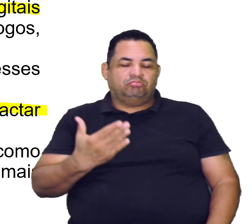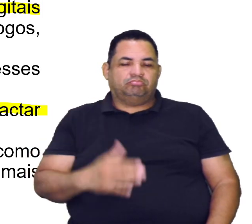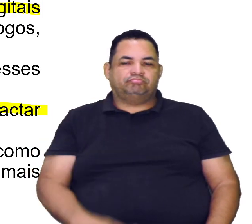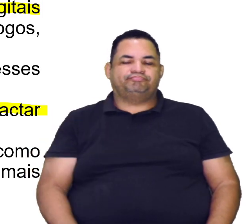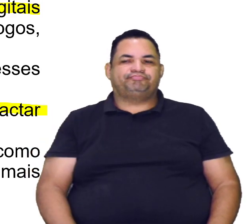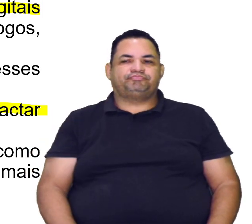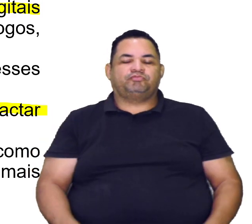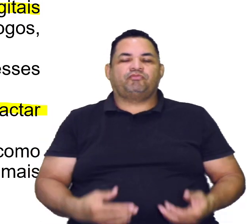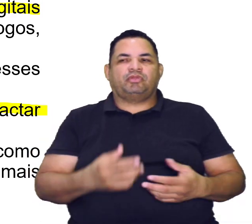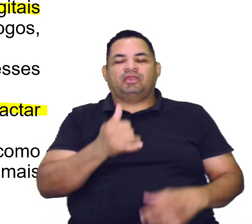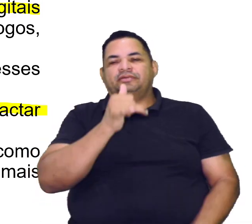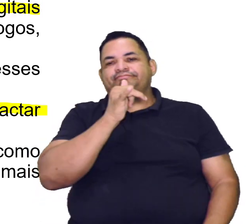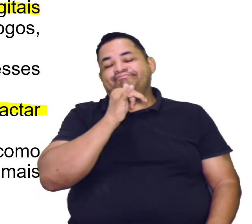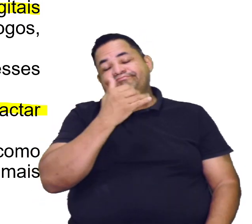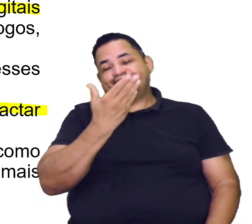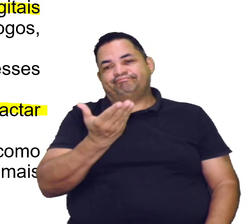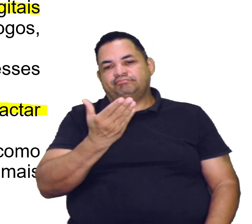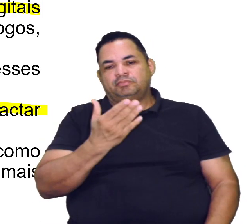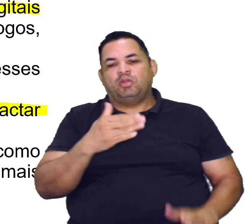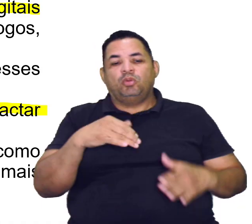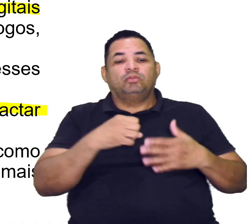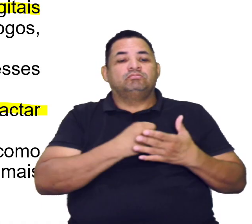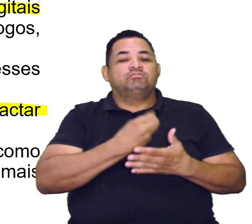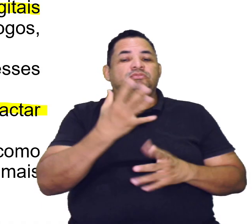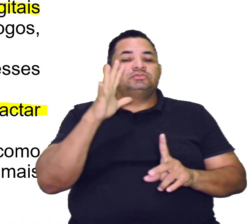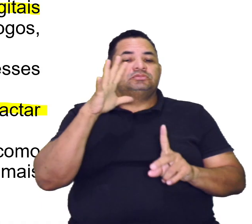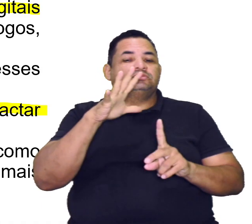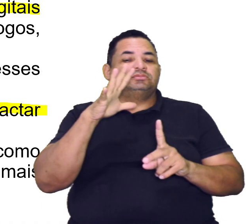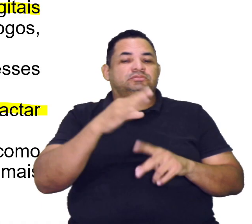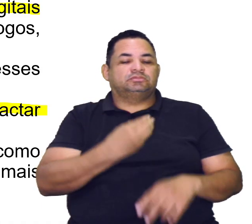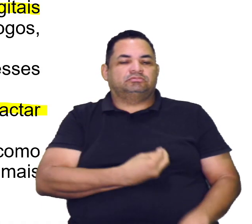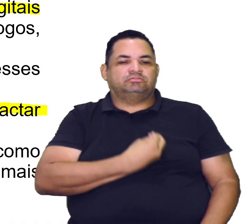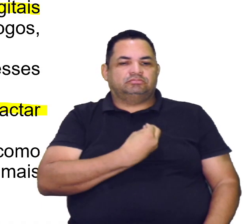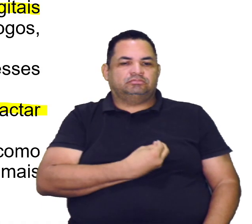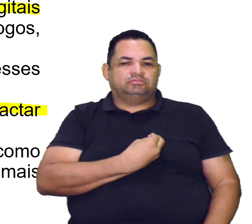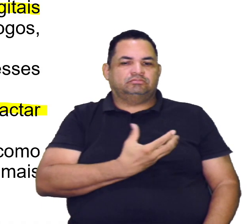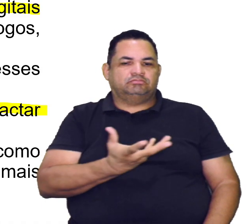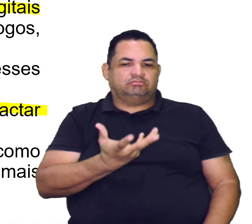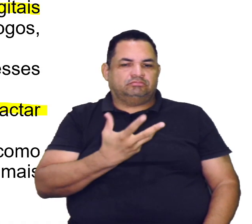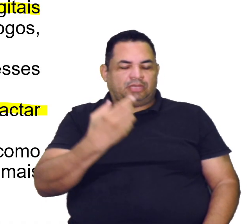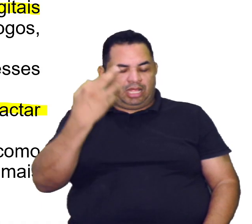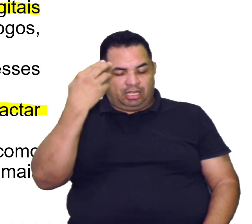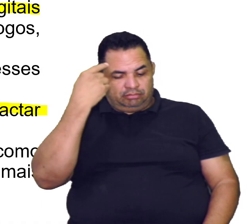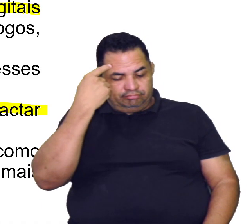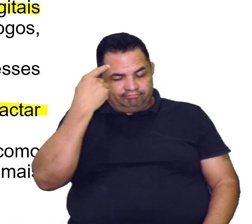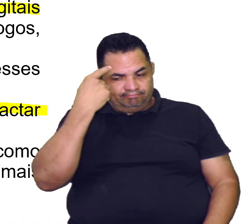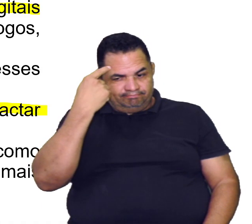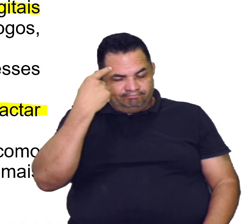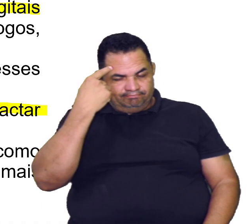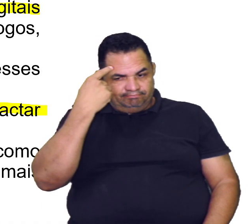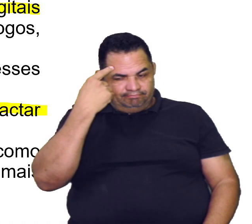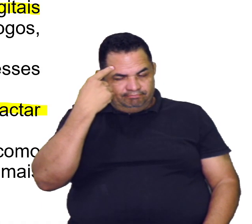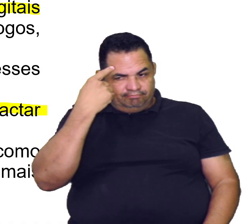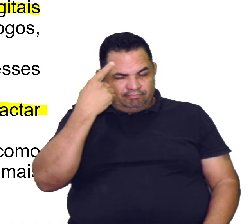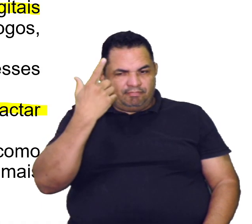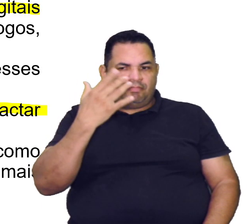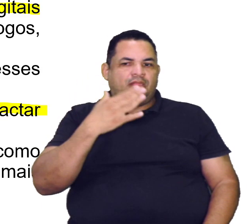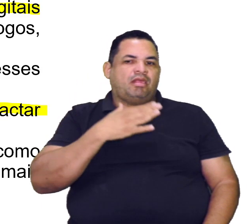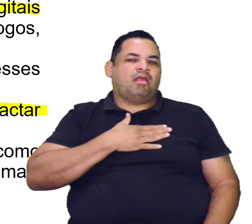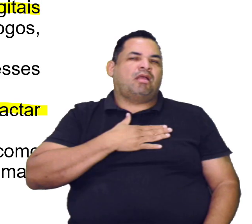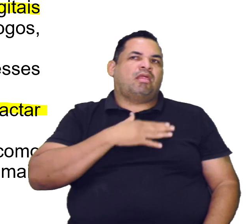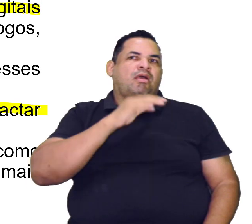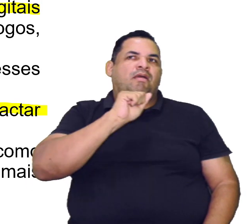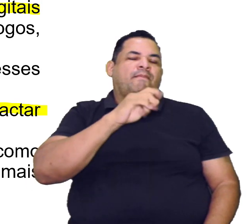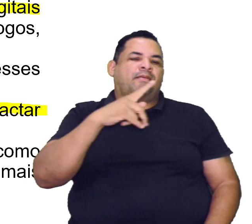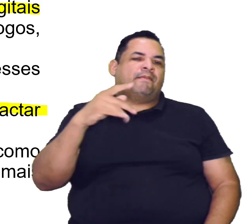desses aplicativos, por exemplo. E o quanto que isso está impactando na sua vida. Eu quero que vocês reflitam, que vocês observem.